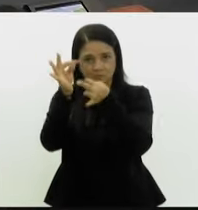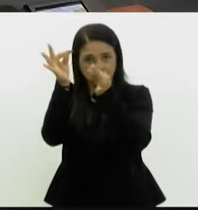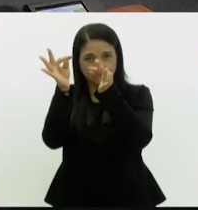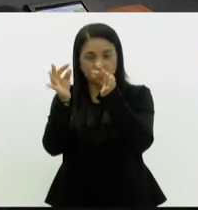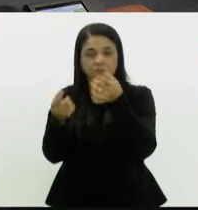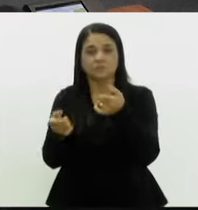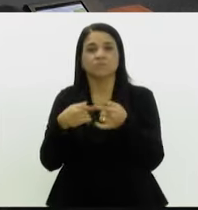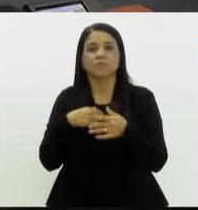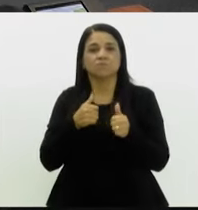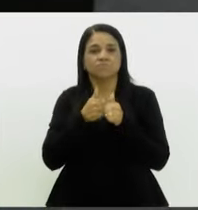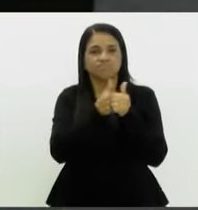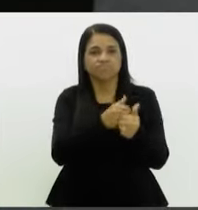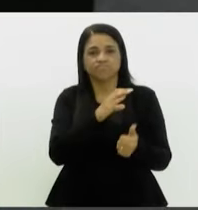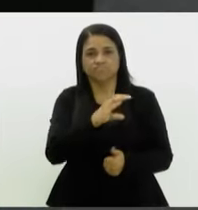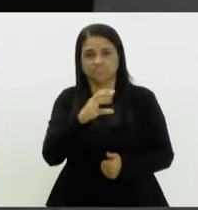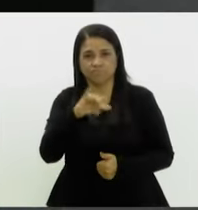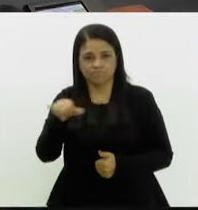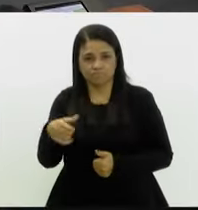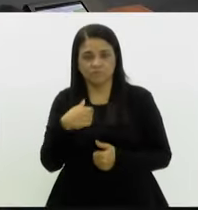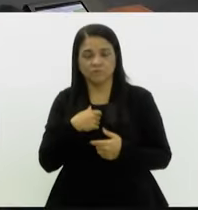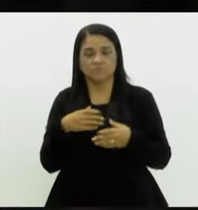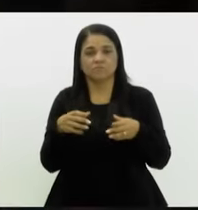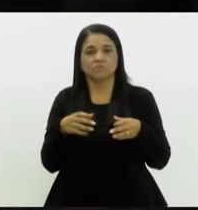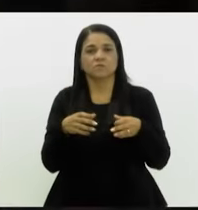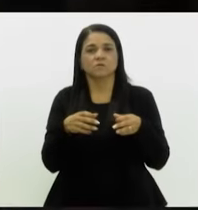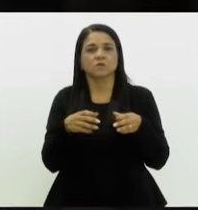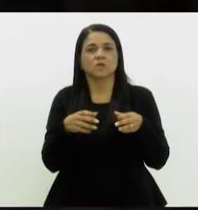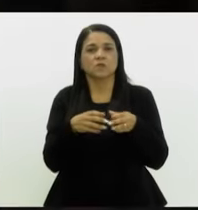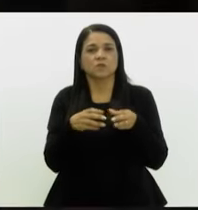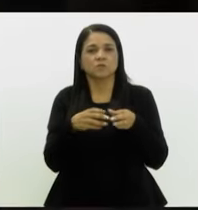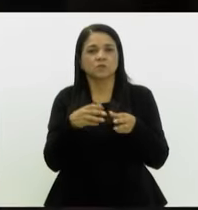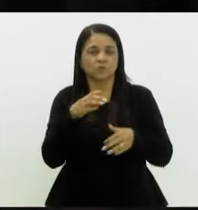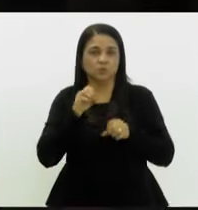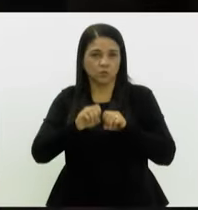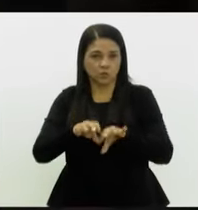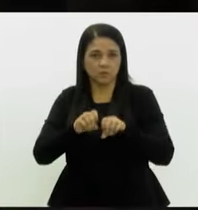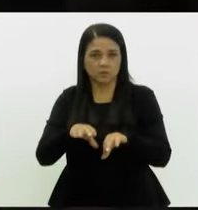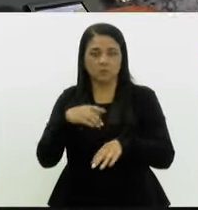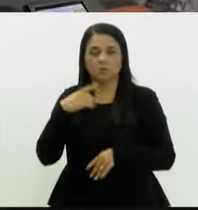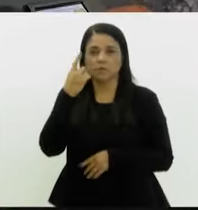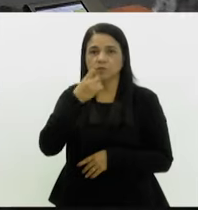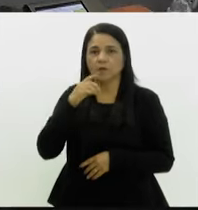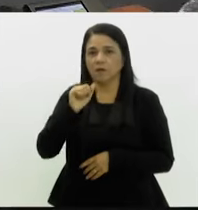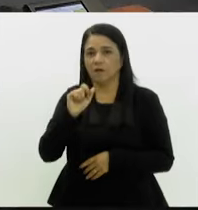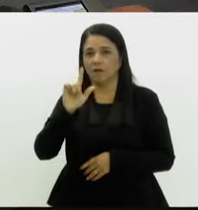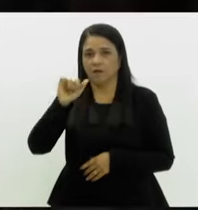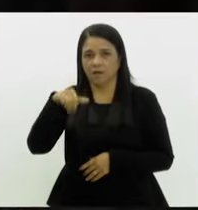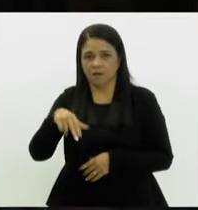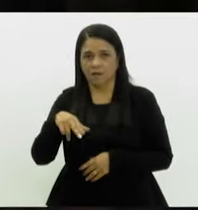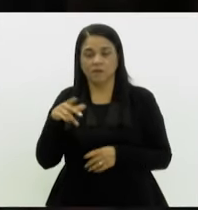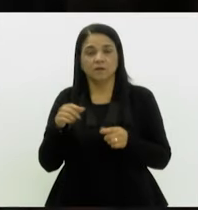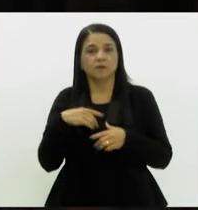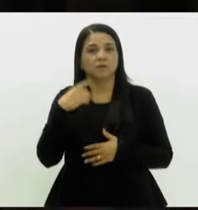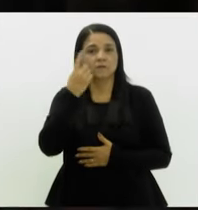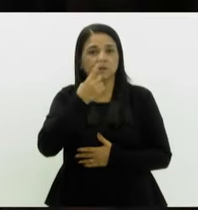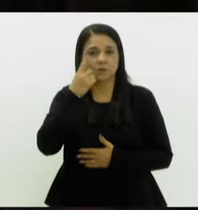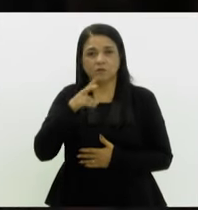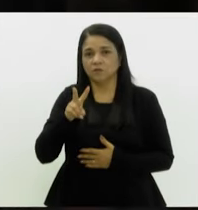da CCJ, presidente. Pela Comissão de Educação, deputada Alan Lopes. Deputado Vitor